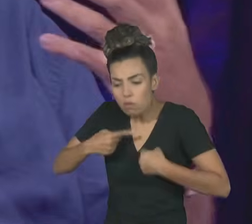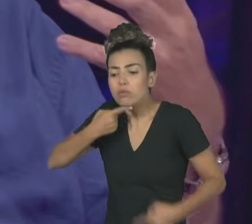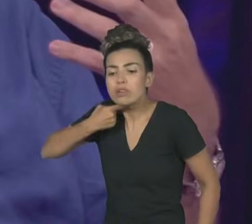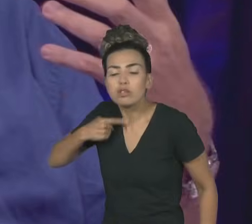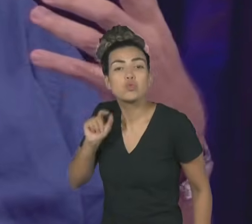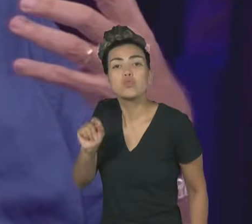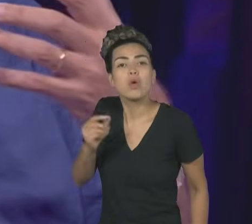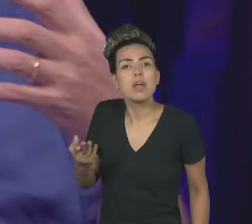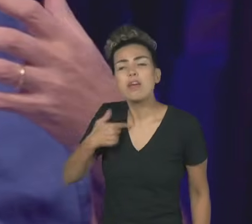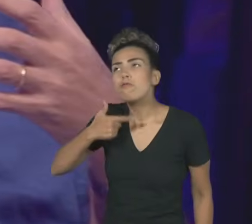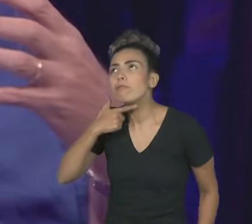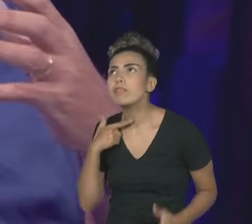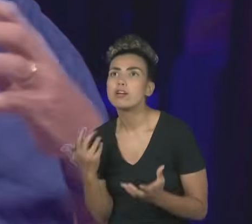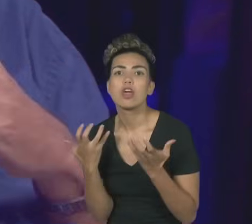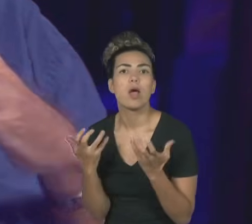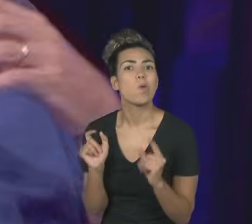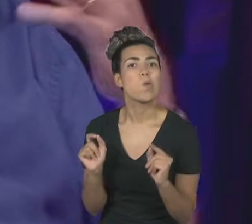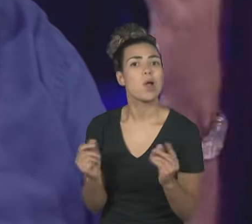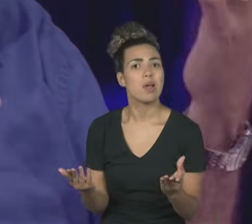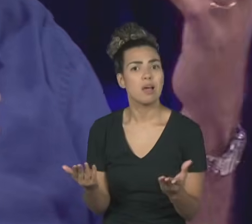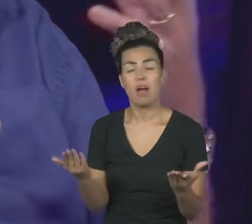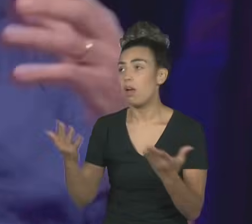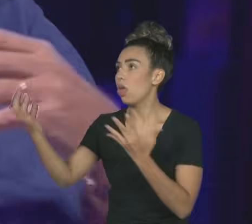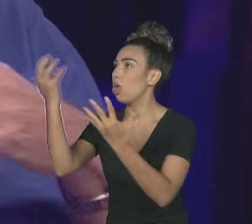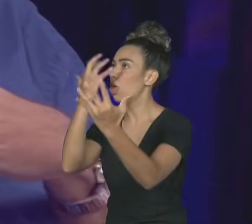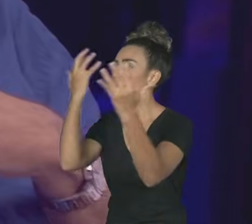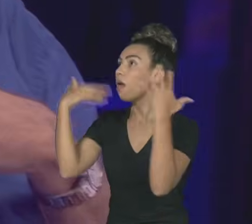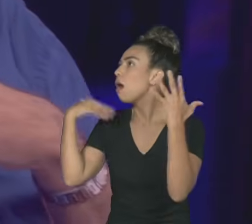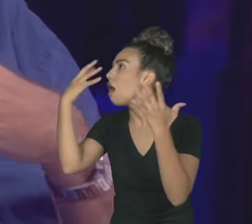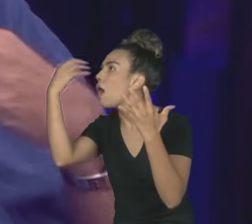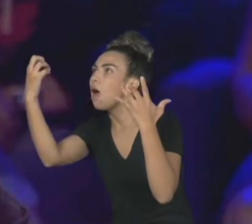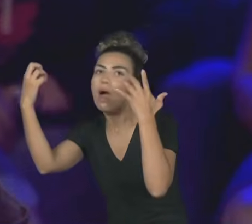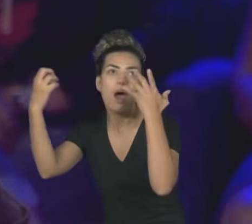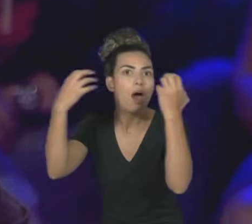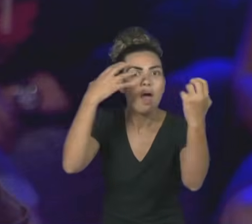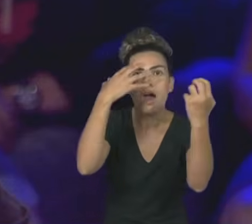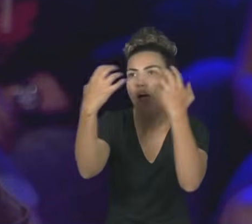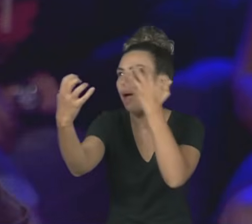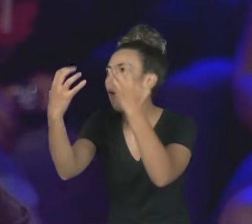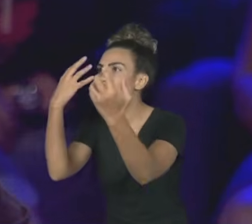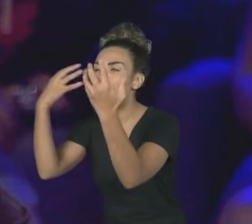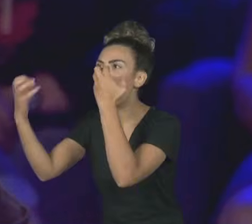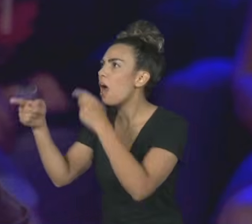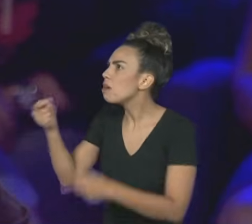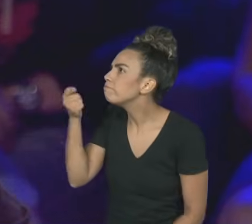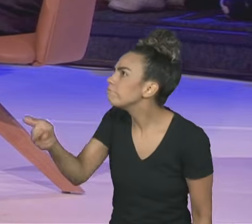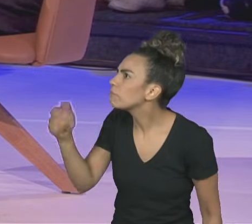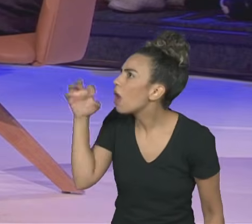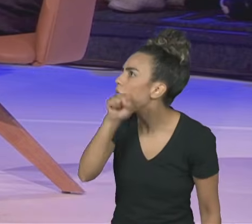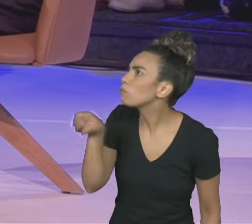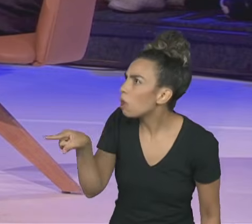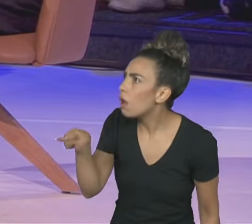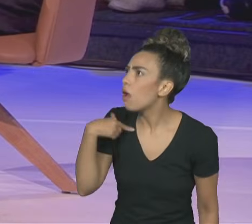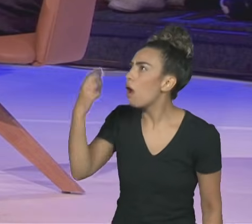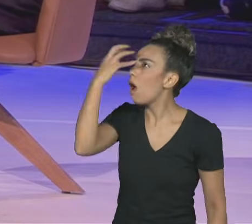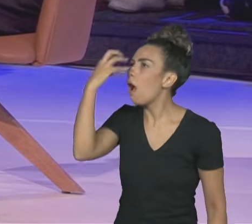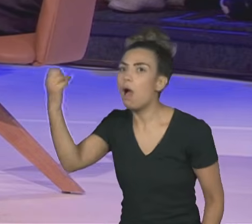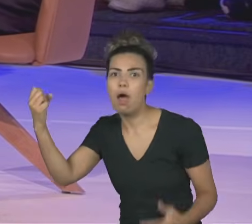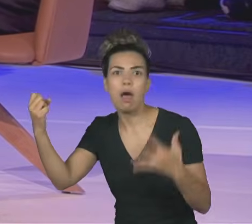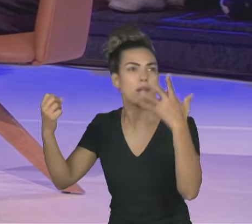ele está sendo assim poluído pelas demandas alheias, ideais, facilidades, né?